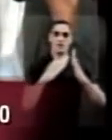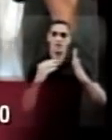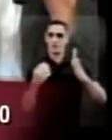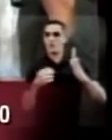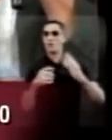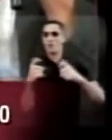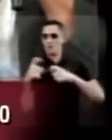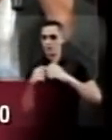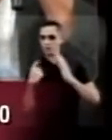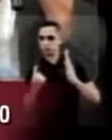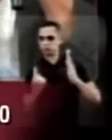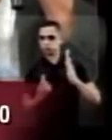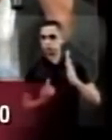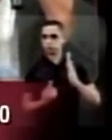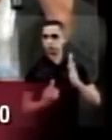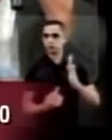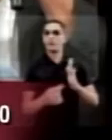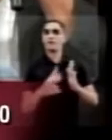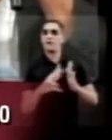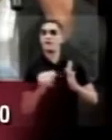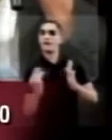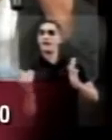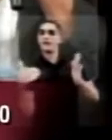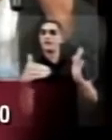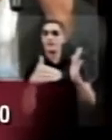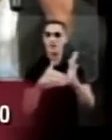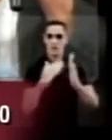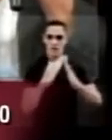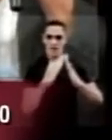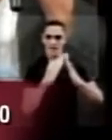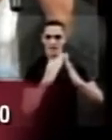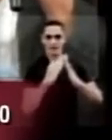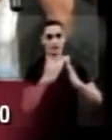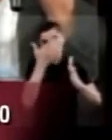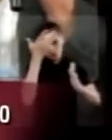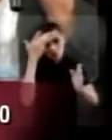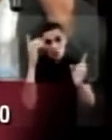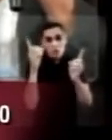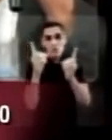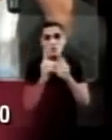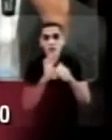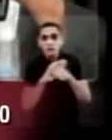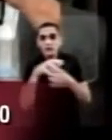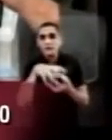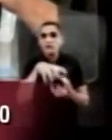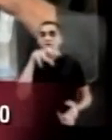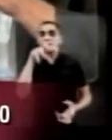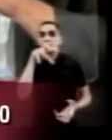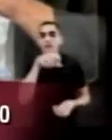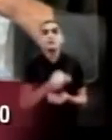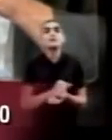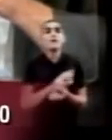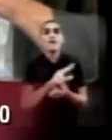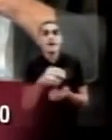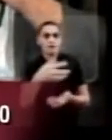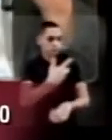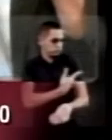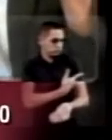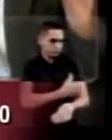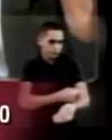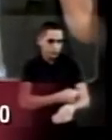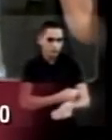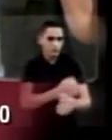ele fazer a coleta do exame sorológico para fazermos esses inquéritos.